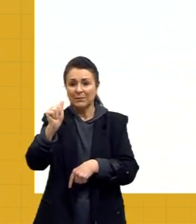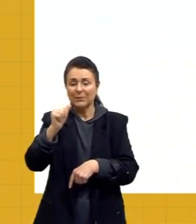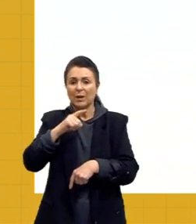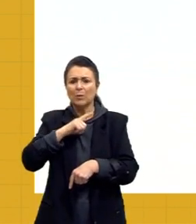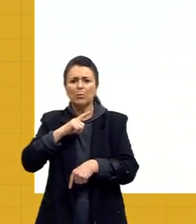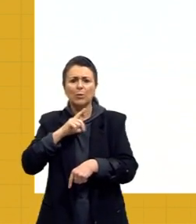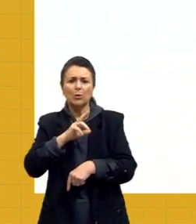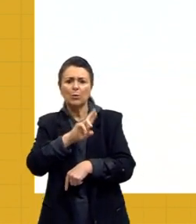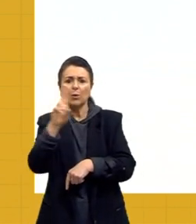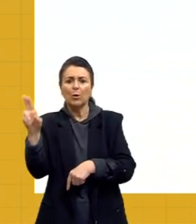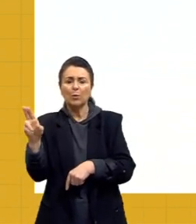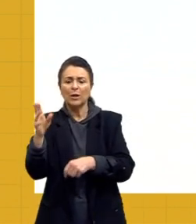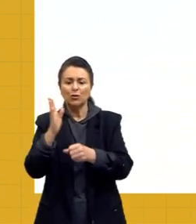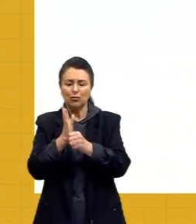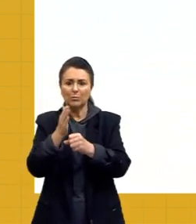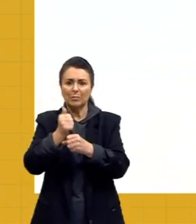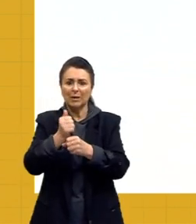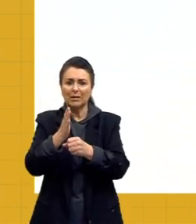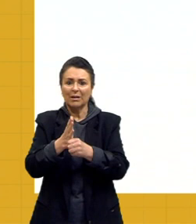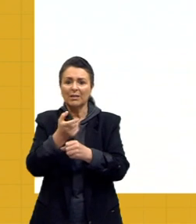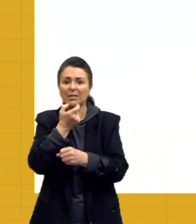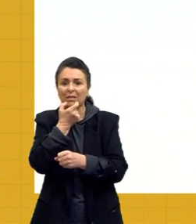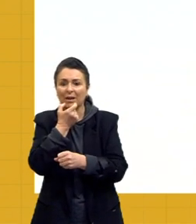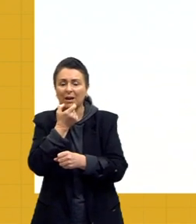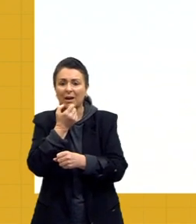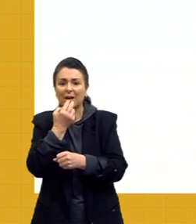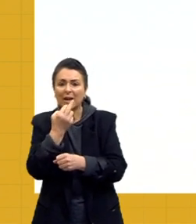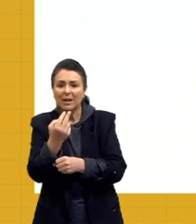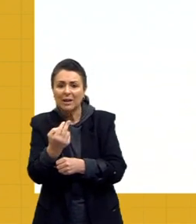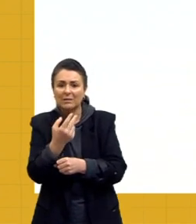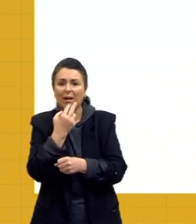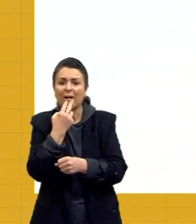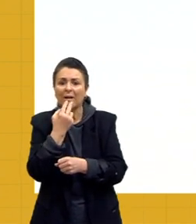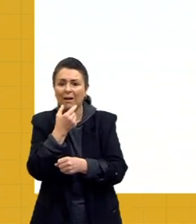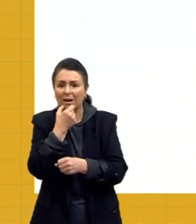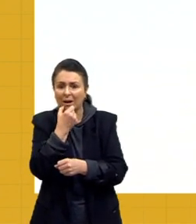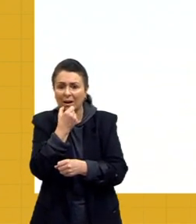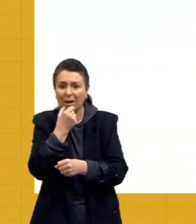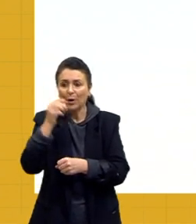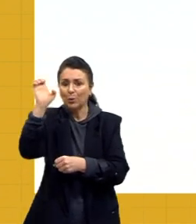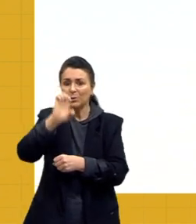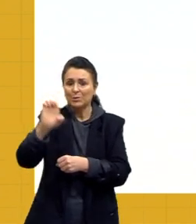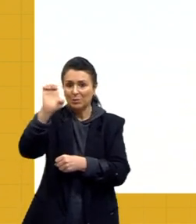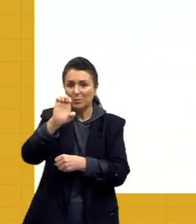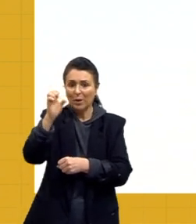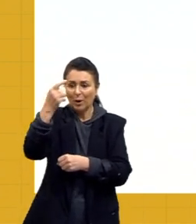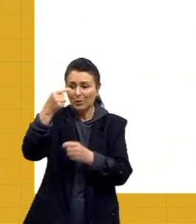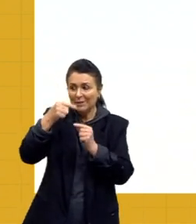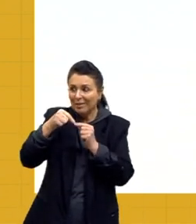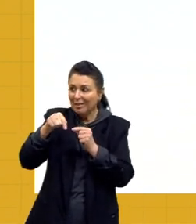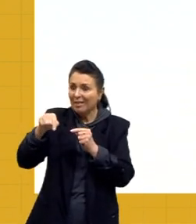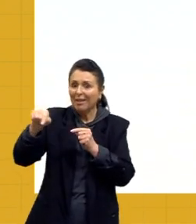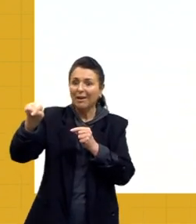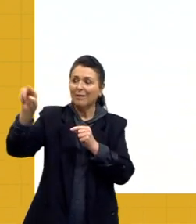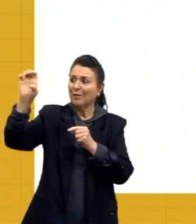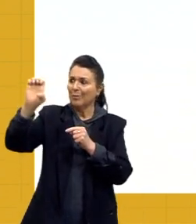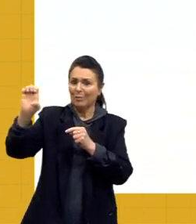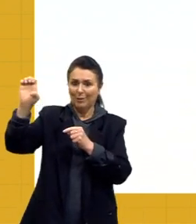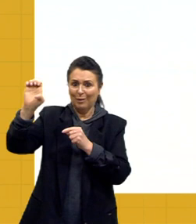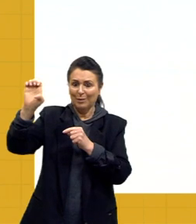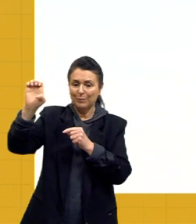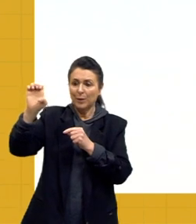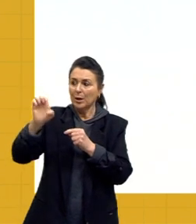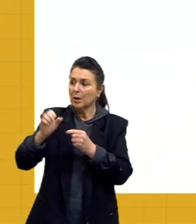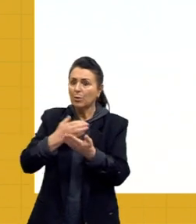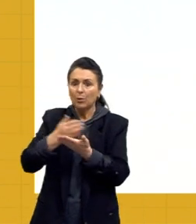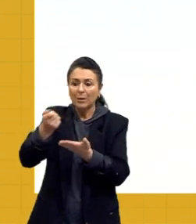batata inglesa justamente porque nós fomos colonizados pela Europa né os europeus levam a batata a Europa e aí a gente começa